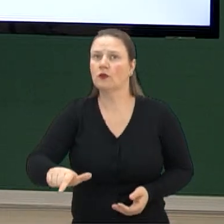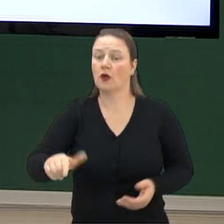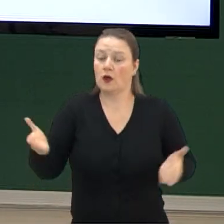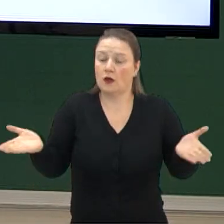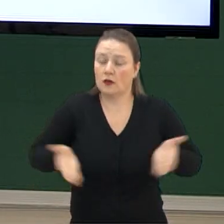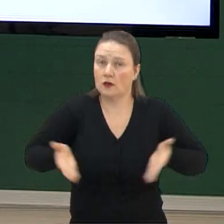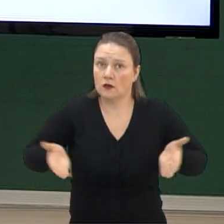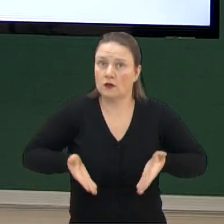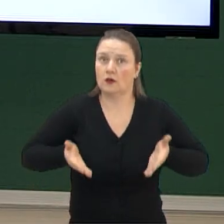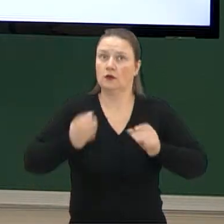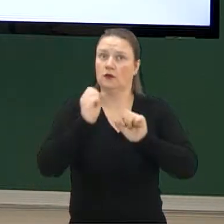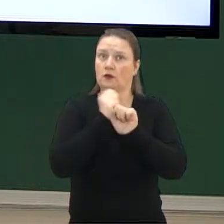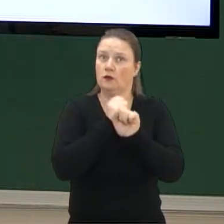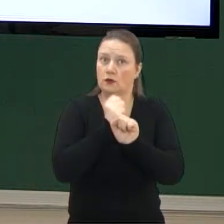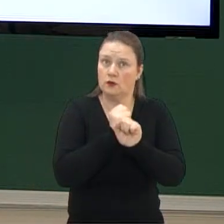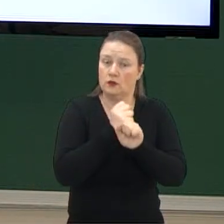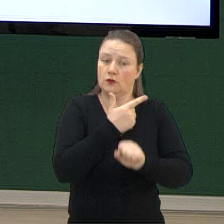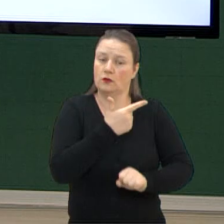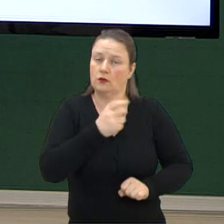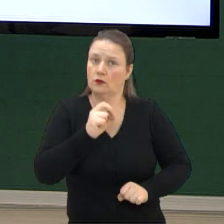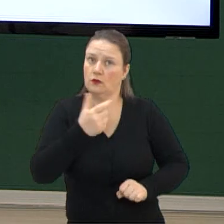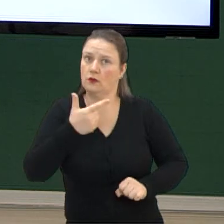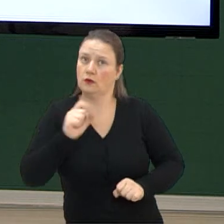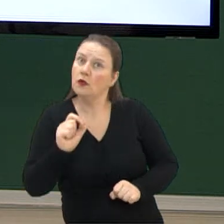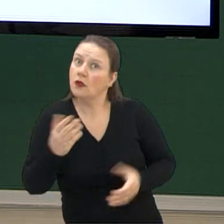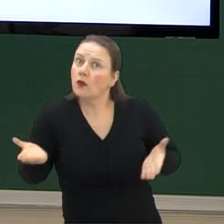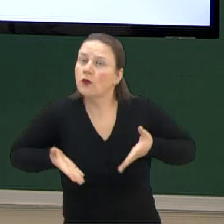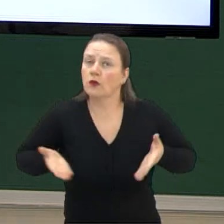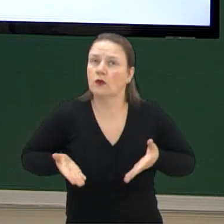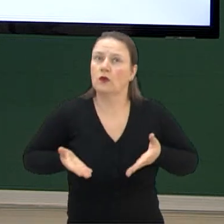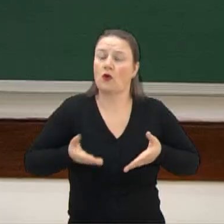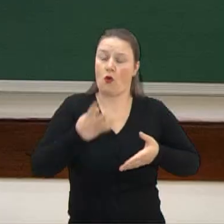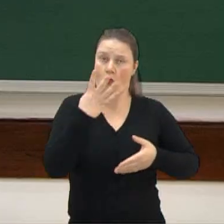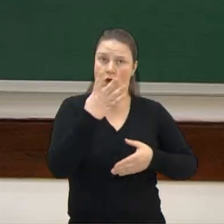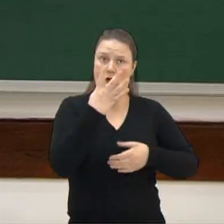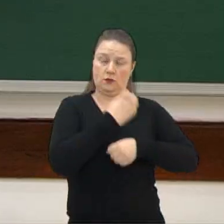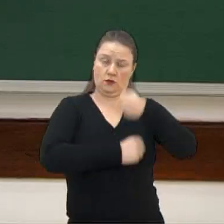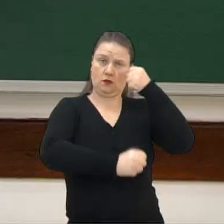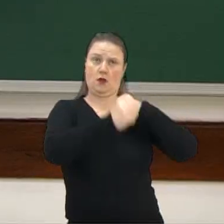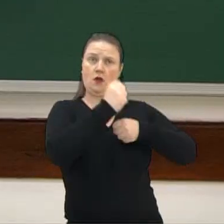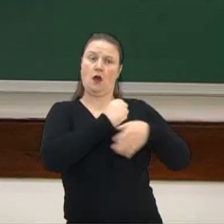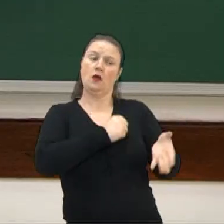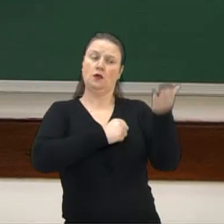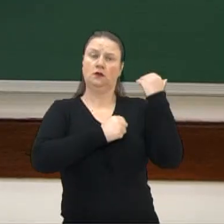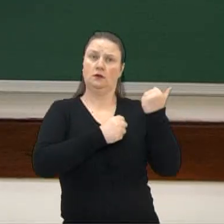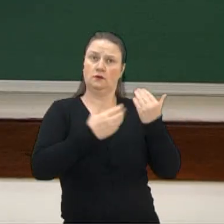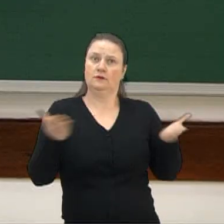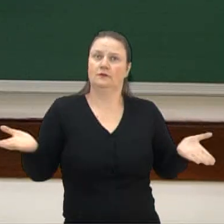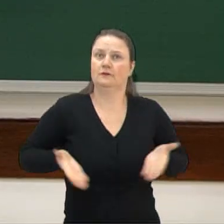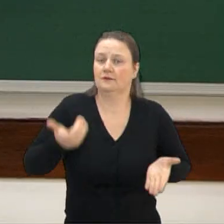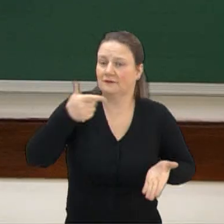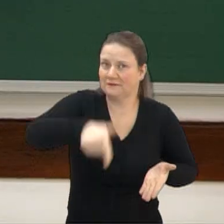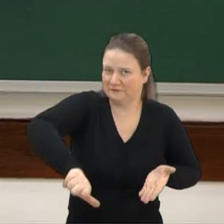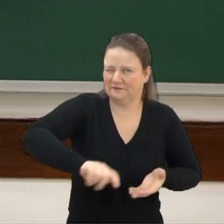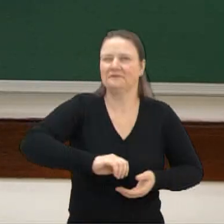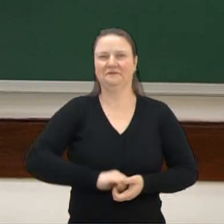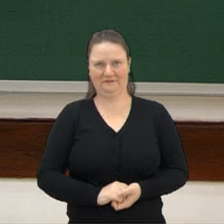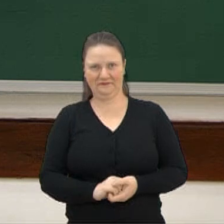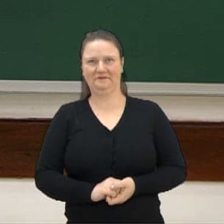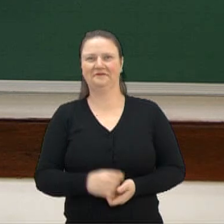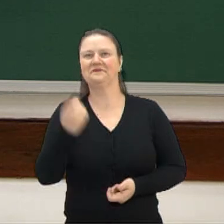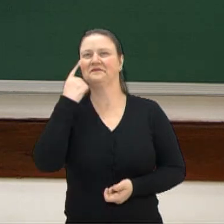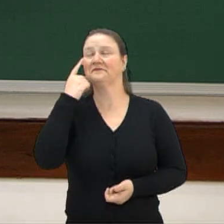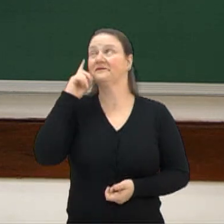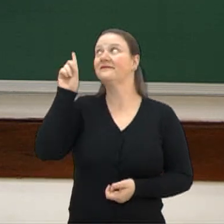este ano, ou seja, novamente este ano. Saiu há 4 anos e agora saem novamente. Vamos dar uma olhadinha